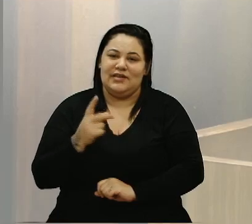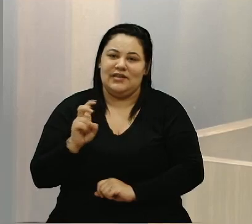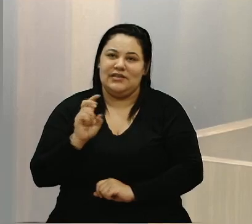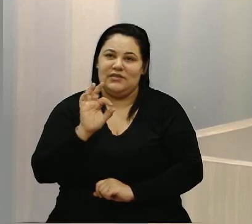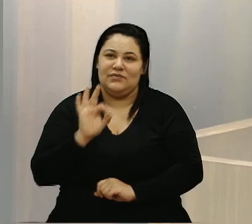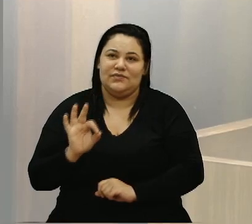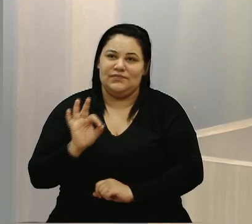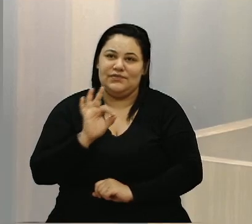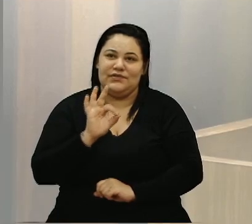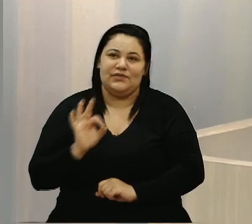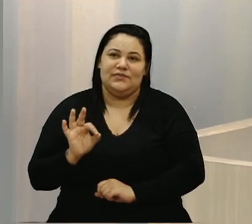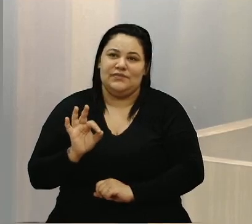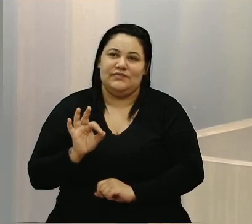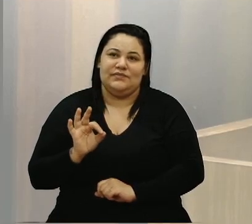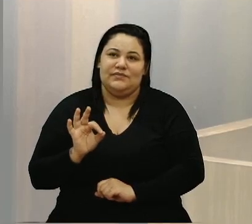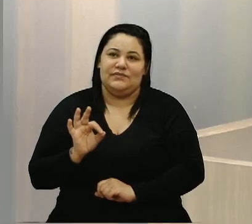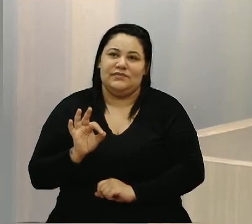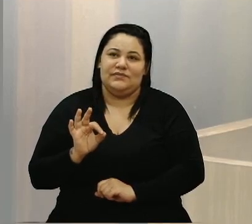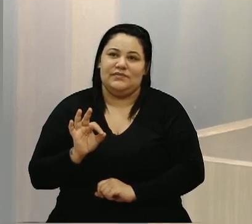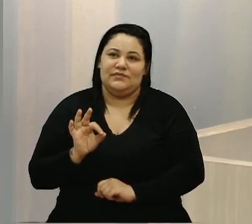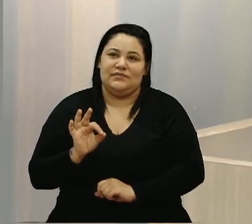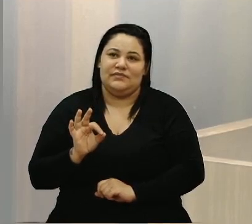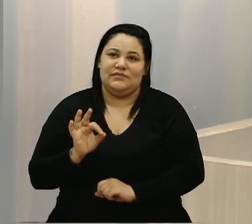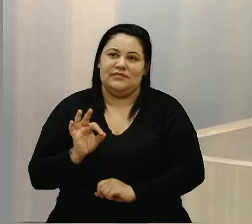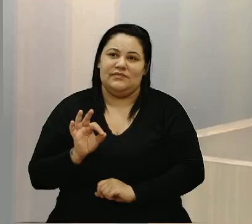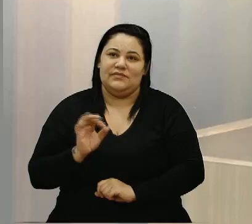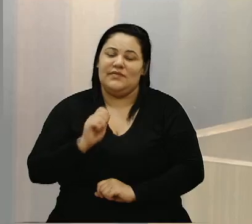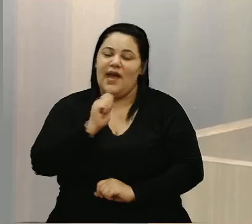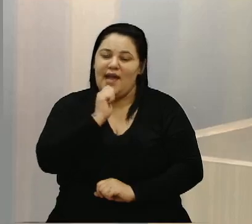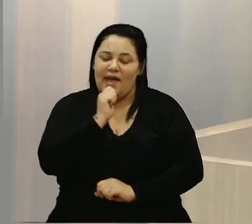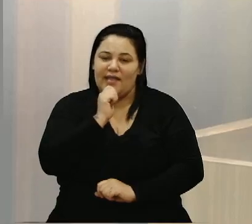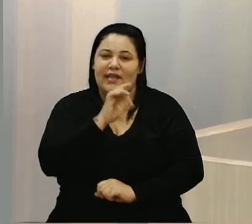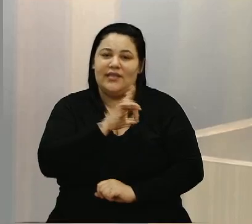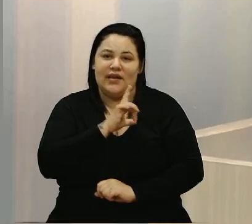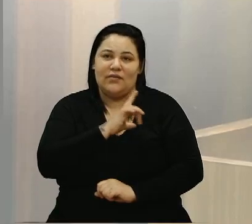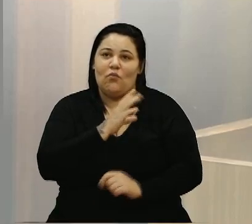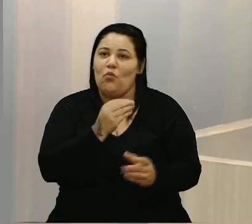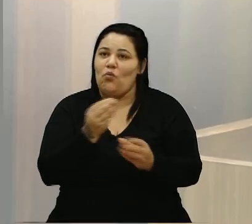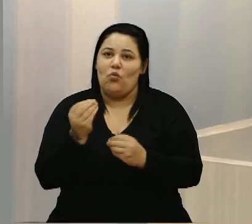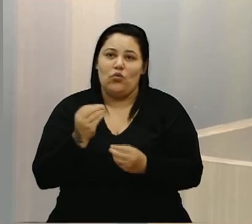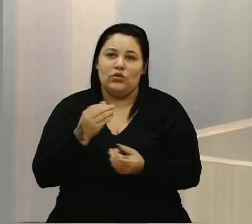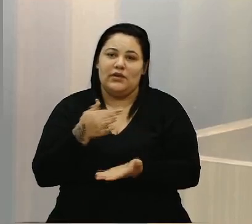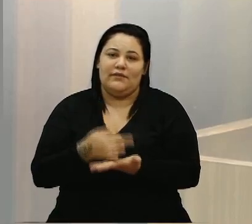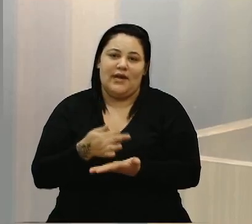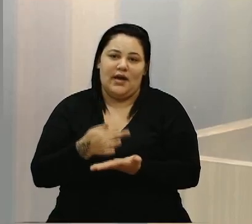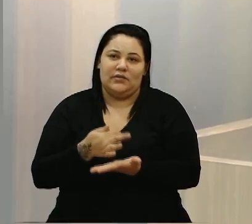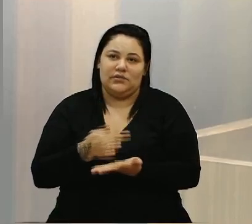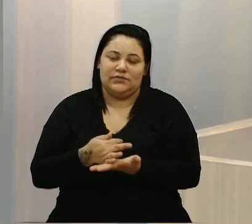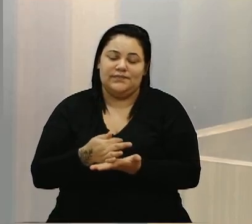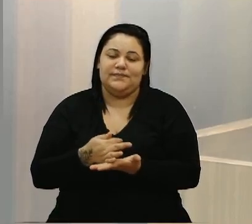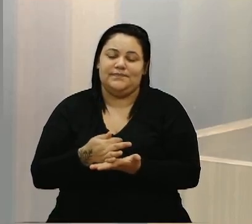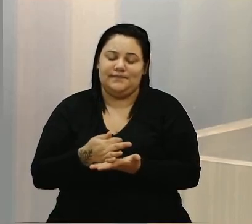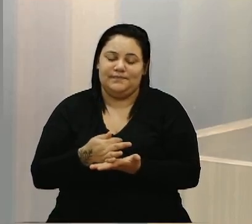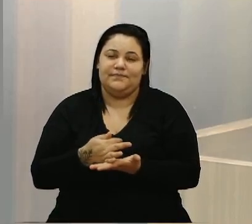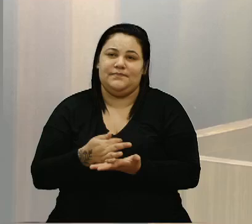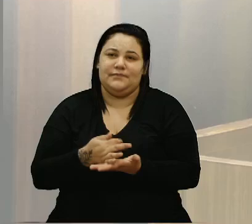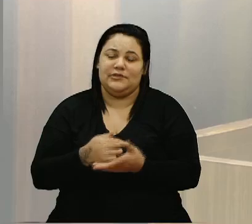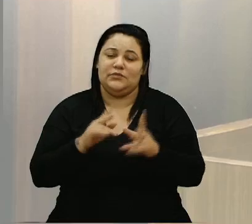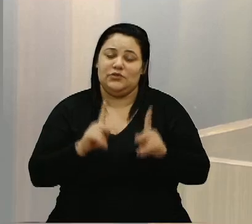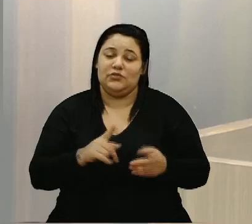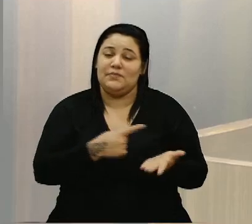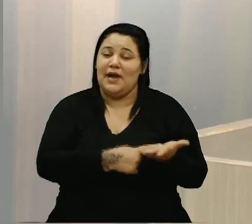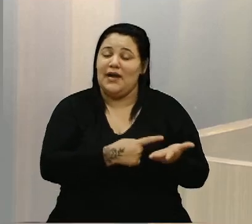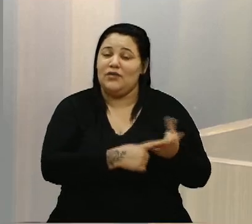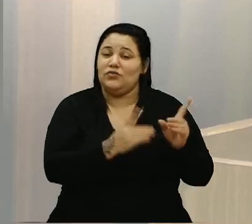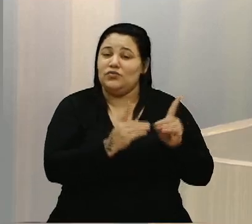15%. A gente ainda tem muita falta, muito absenteísmo, tanto